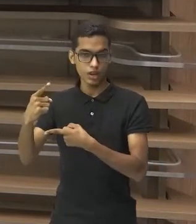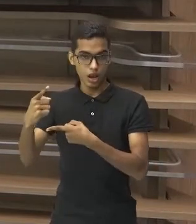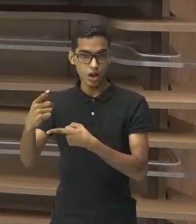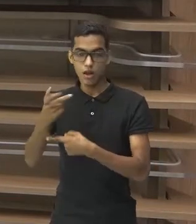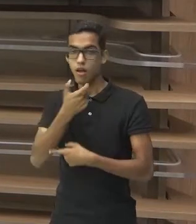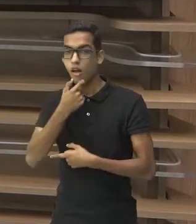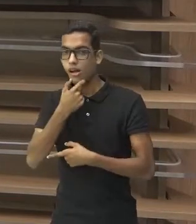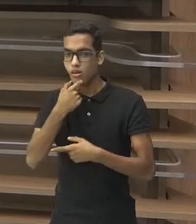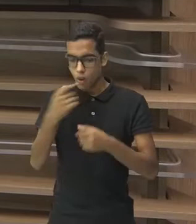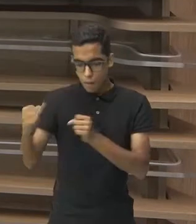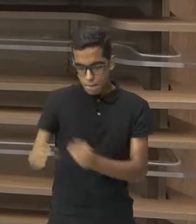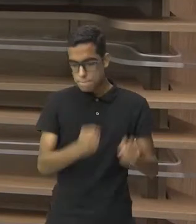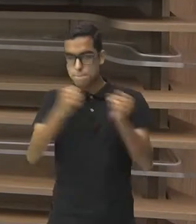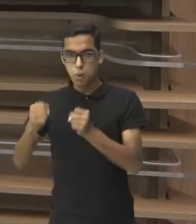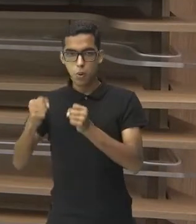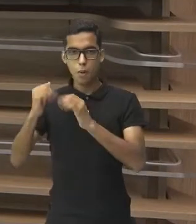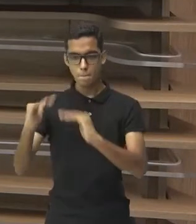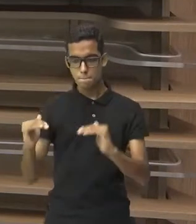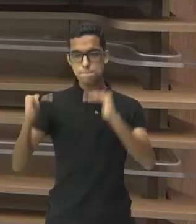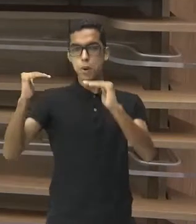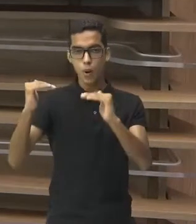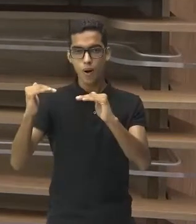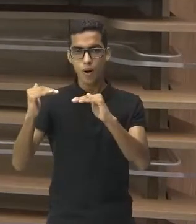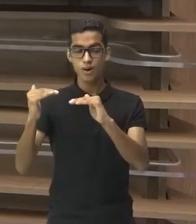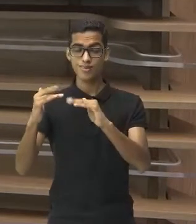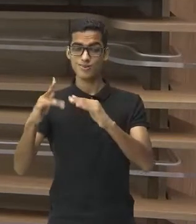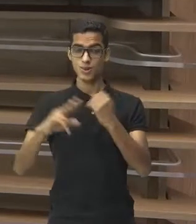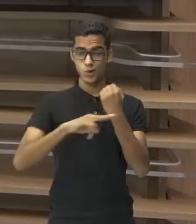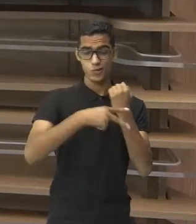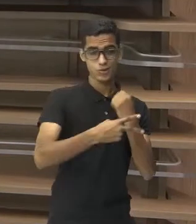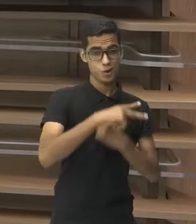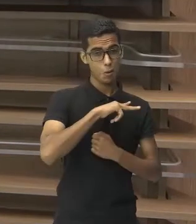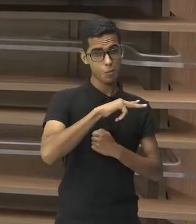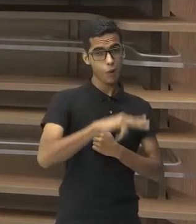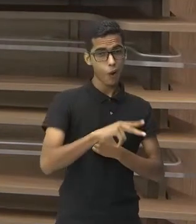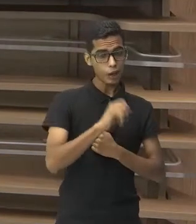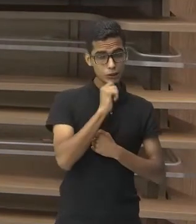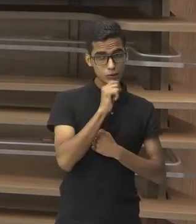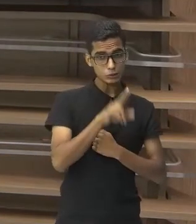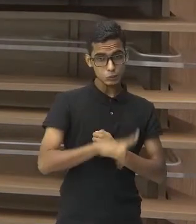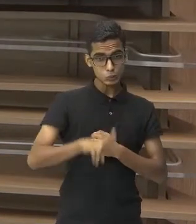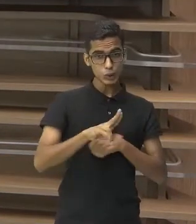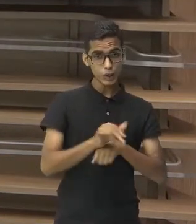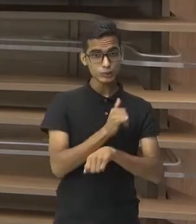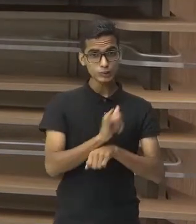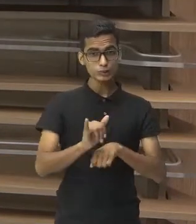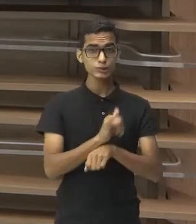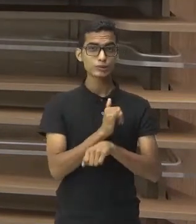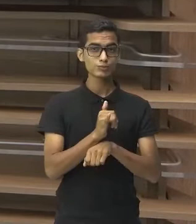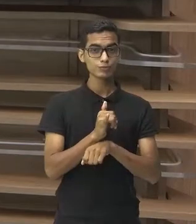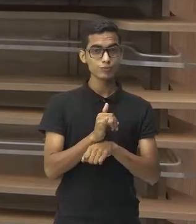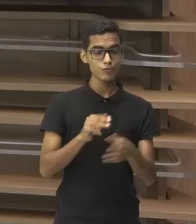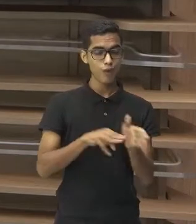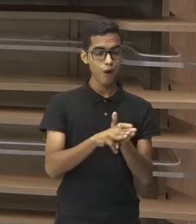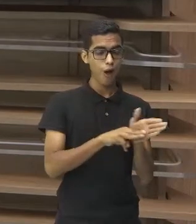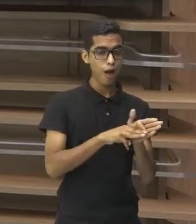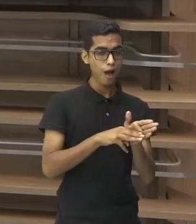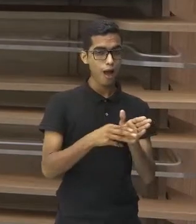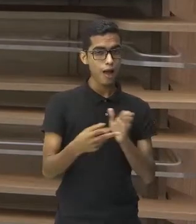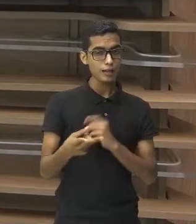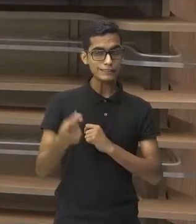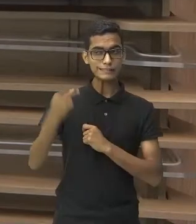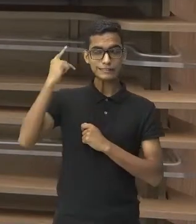Em consequência, Portugal, que ainda utilizava os métodos antigos de comercialização de especiarias, acabou